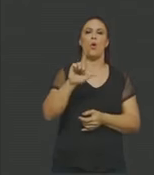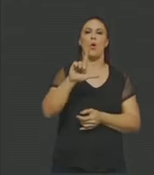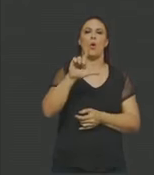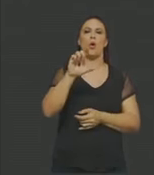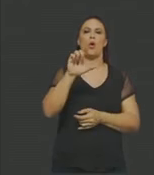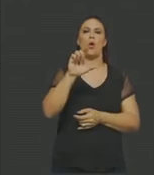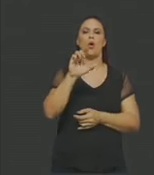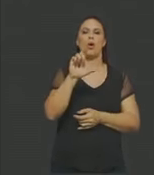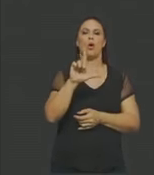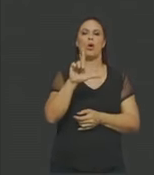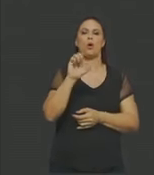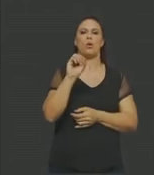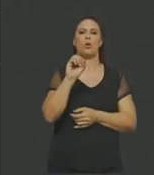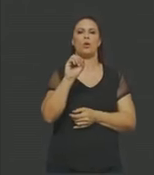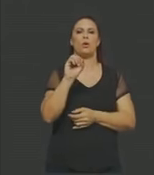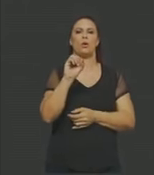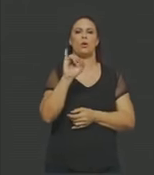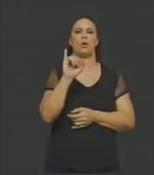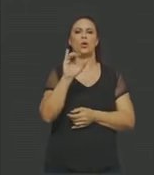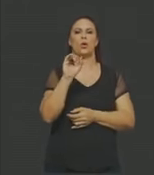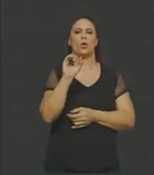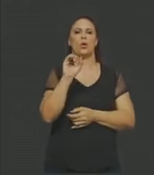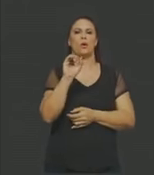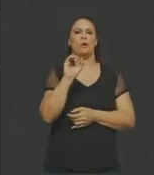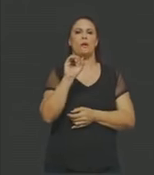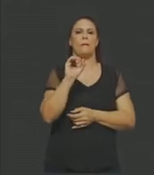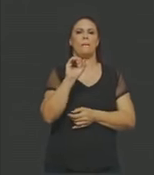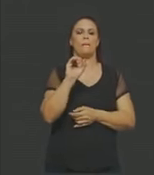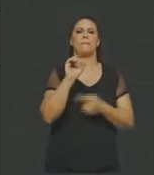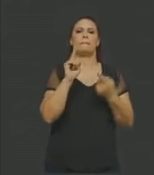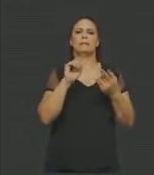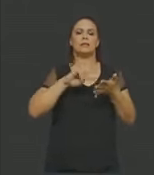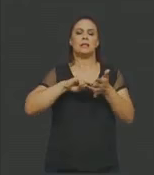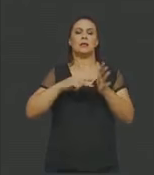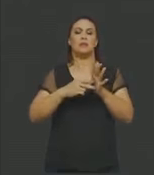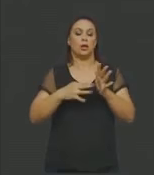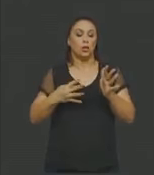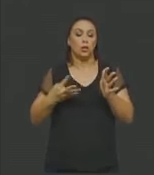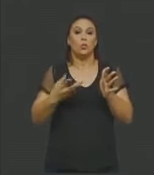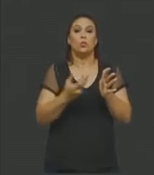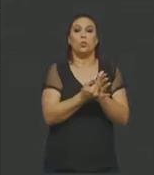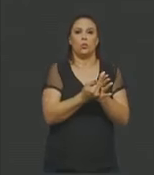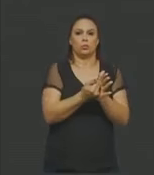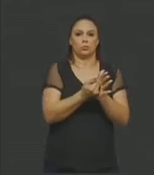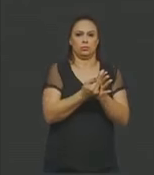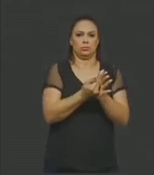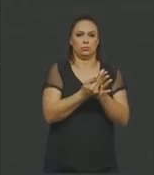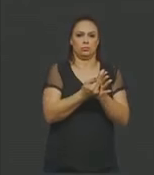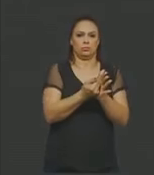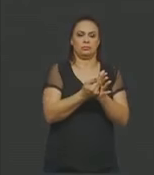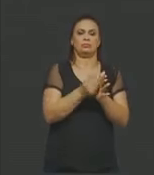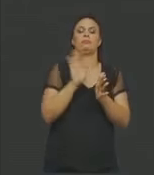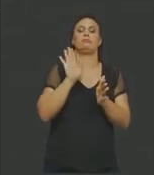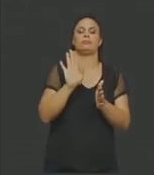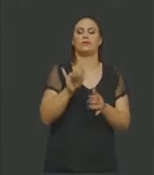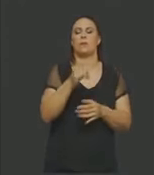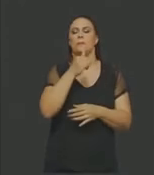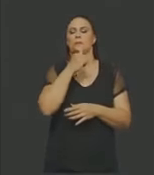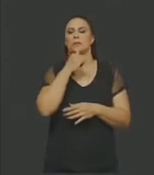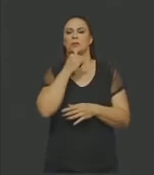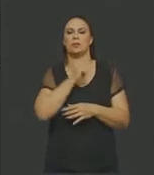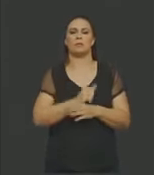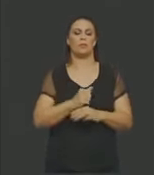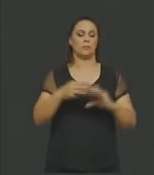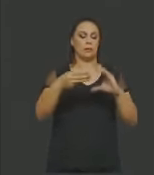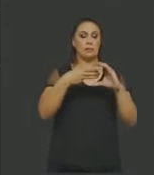ó, perfeitamente. Quando a gente chega aqui, a gente consegue ver, cada célulazinha dessa, que nós chamamos de blastômeros,